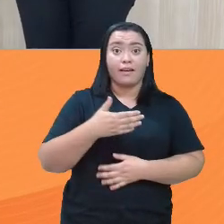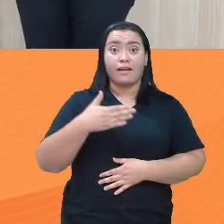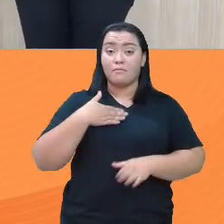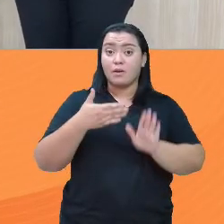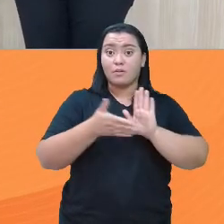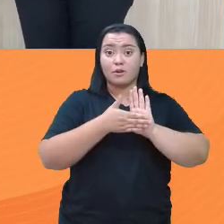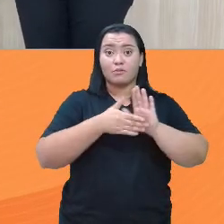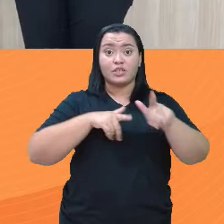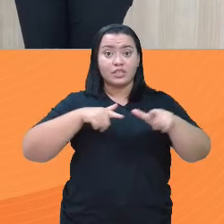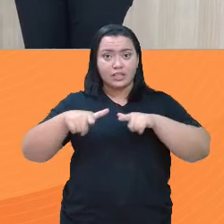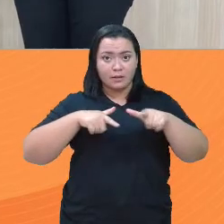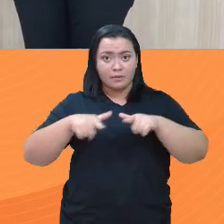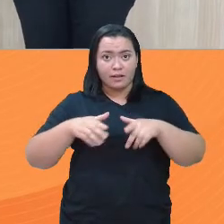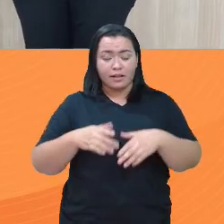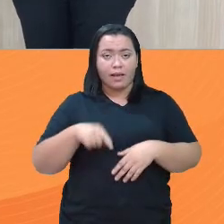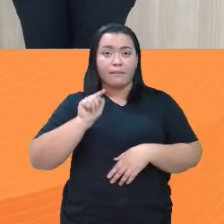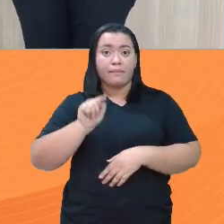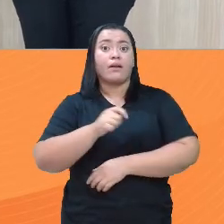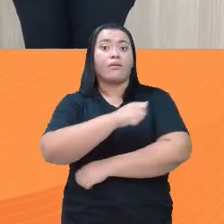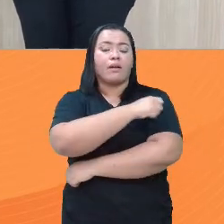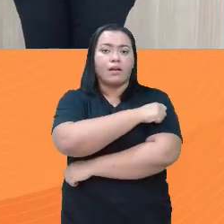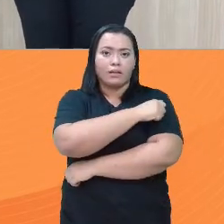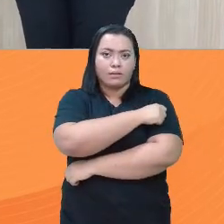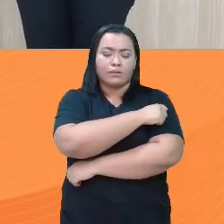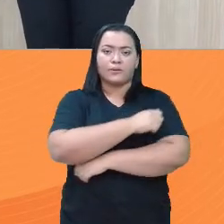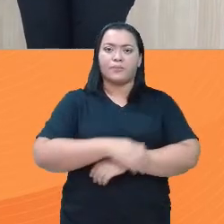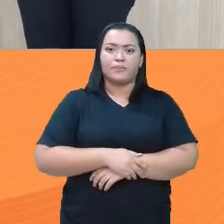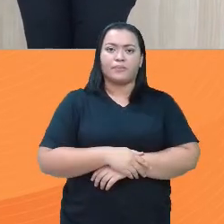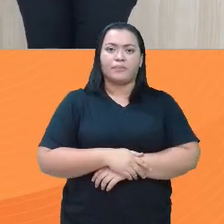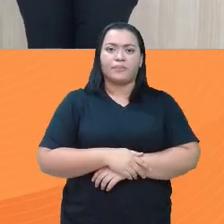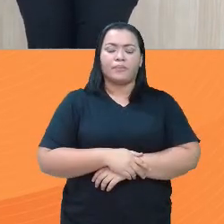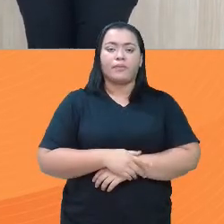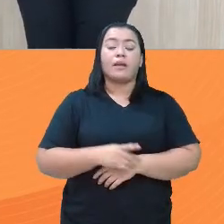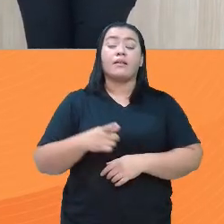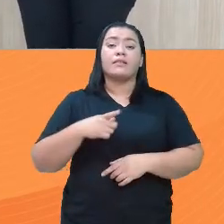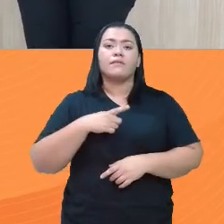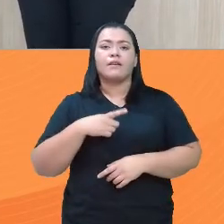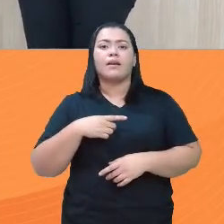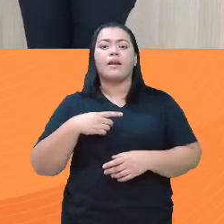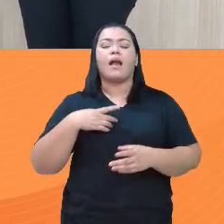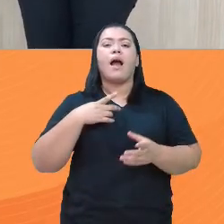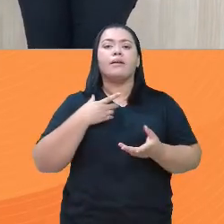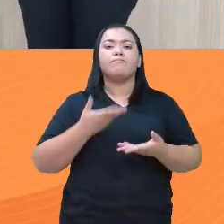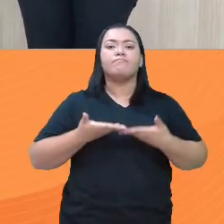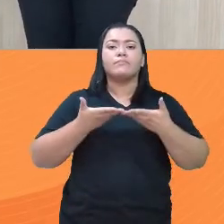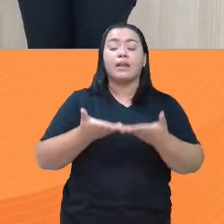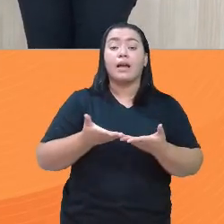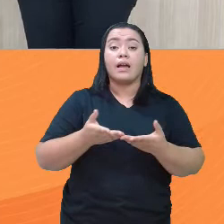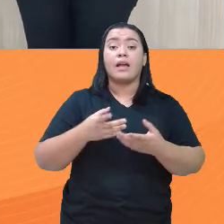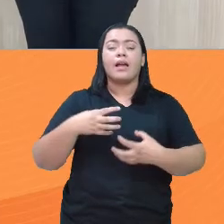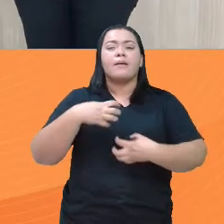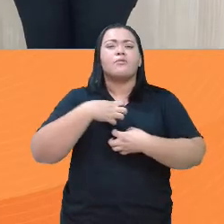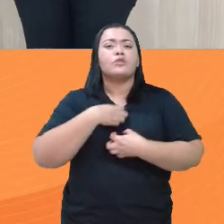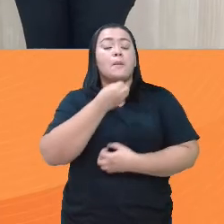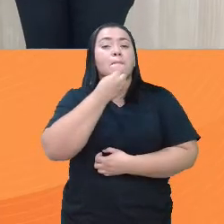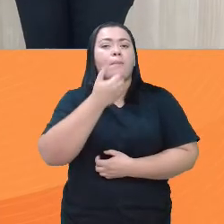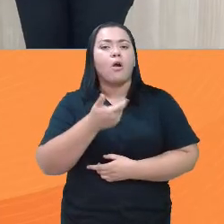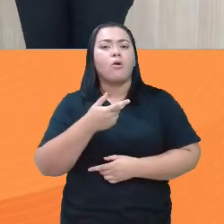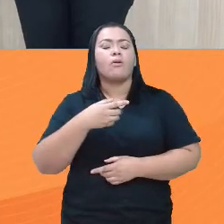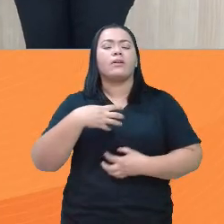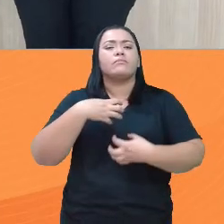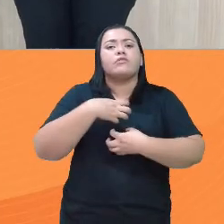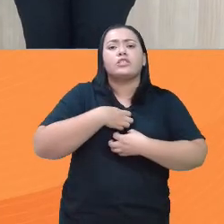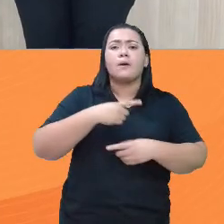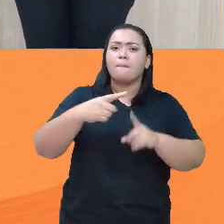de trabalho para o estudante, ela mobiliza, ela contempla emoções boas, emoções